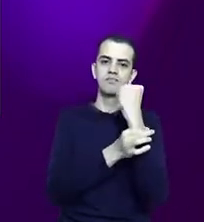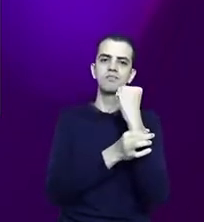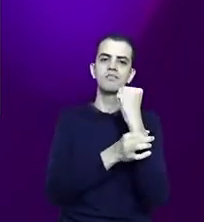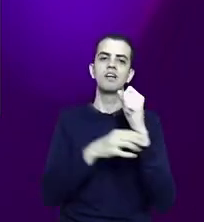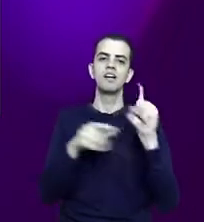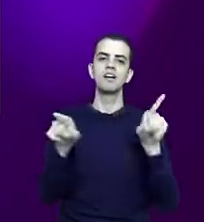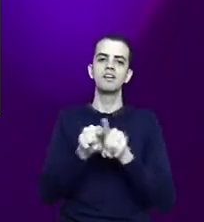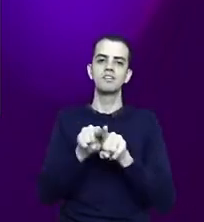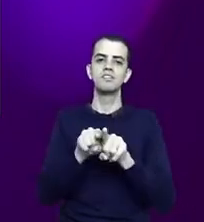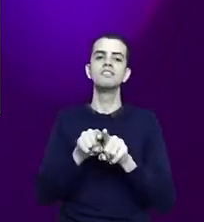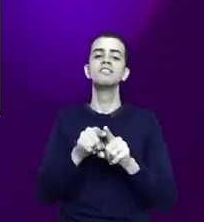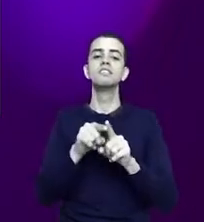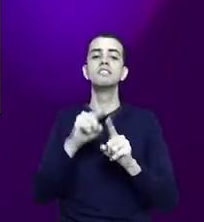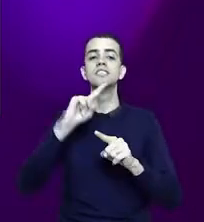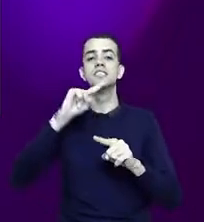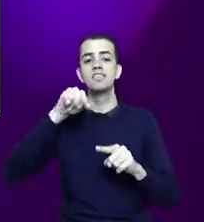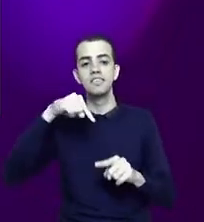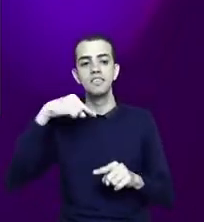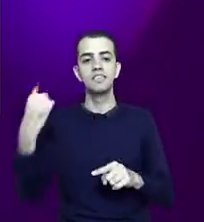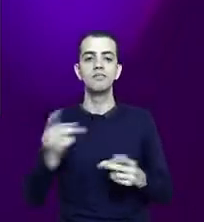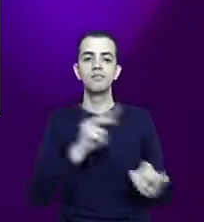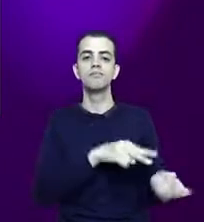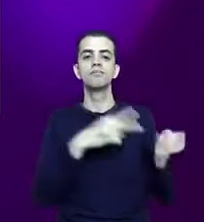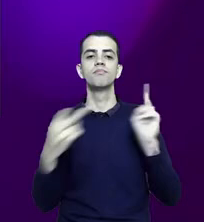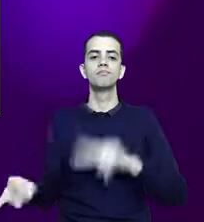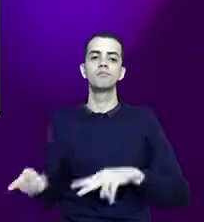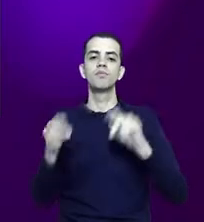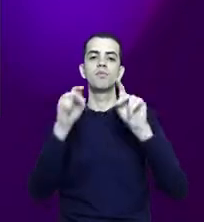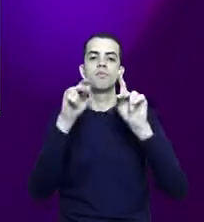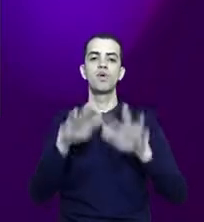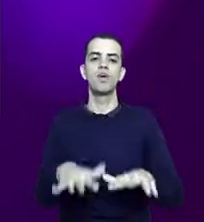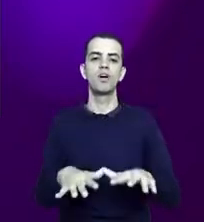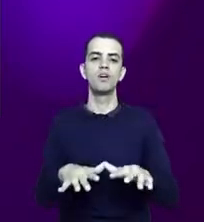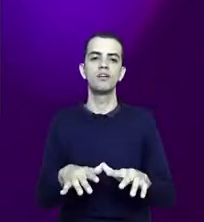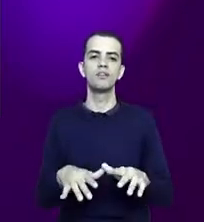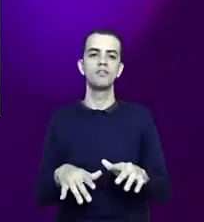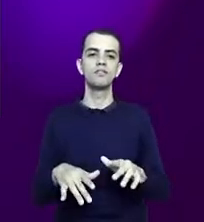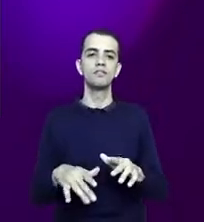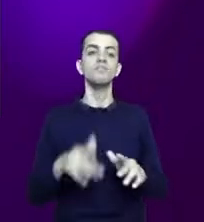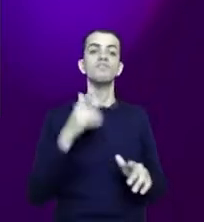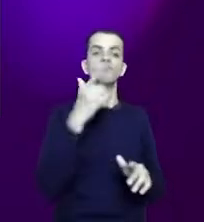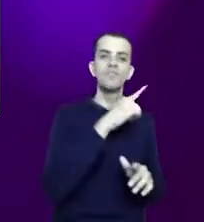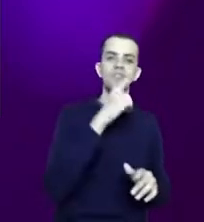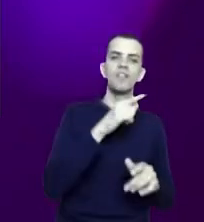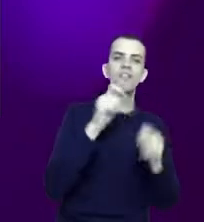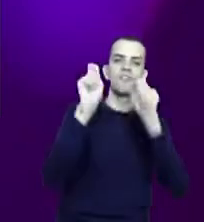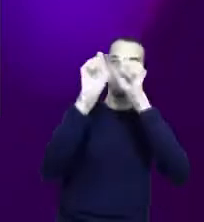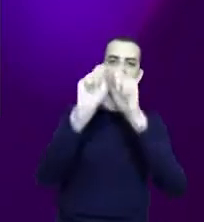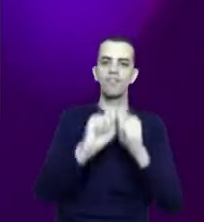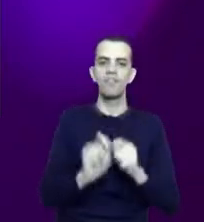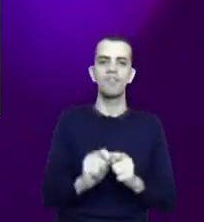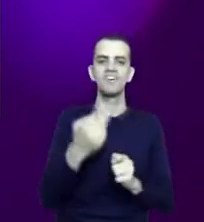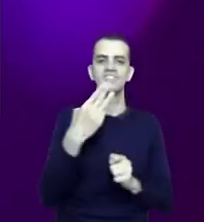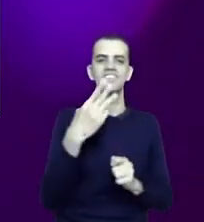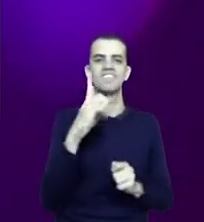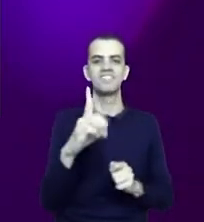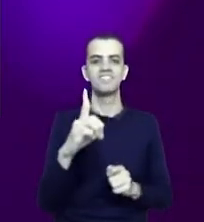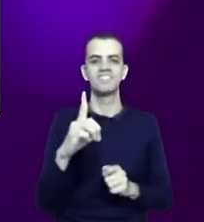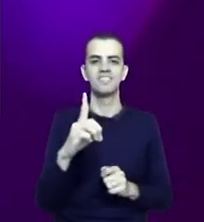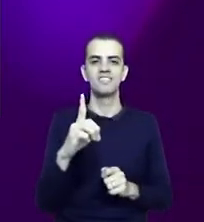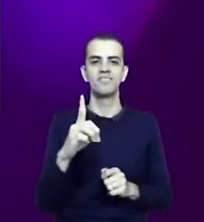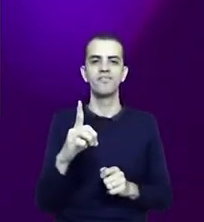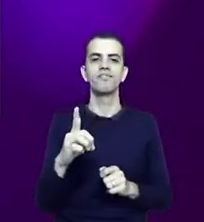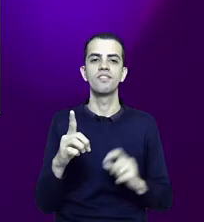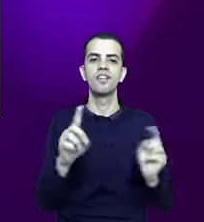que depois é traduzido aí pelo Invesalhos e conseguimos fazer uma reconstrução 3D, que aí